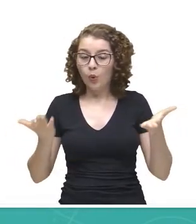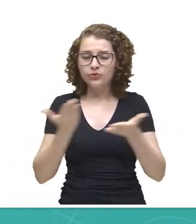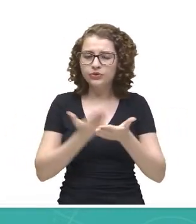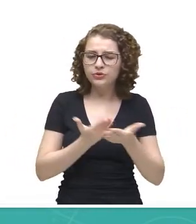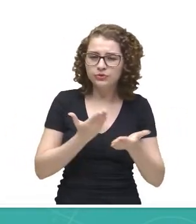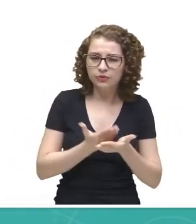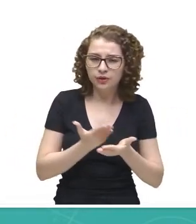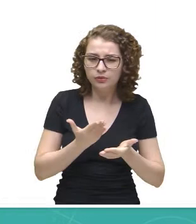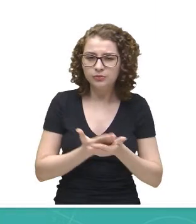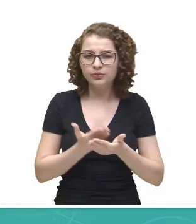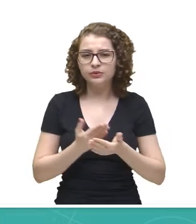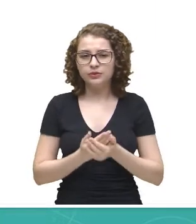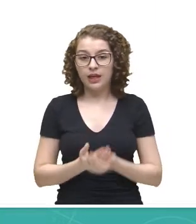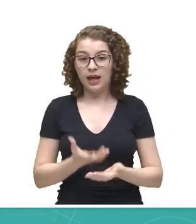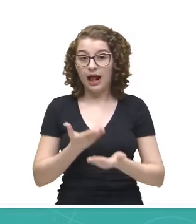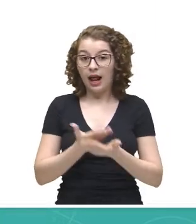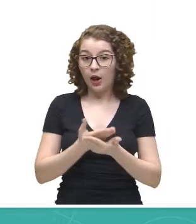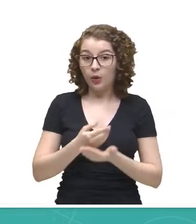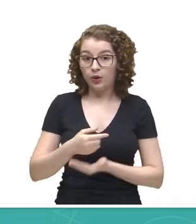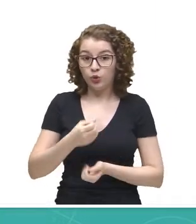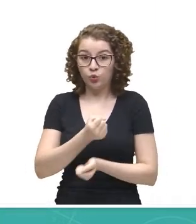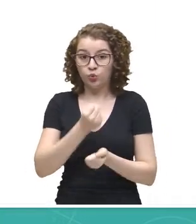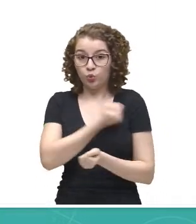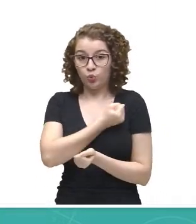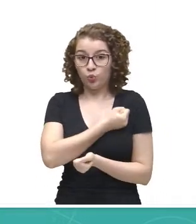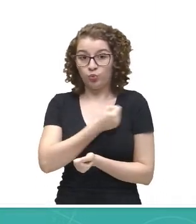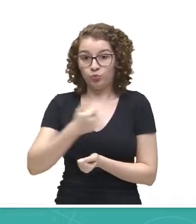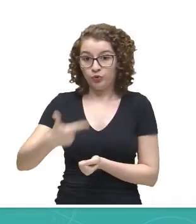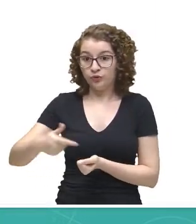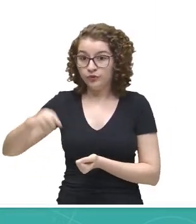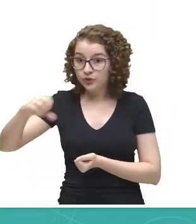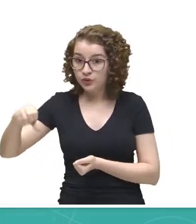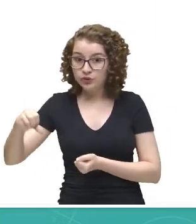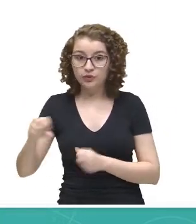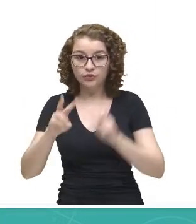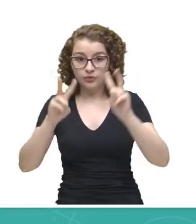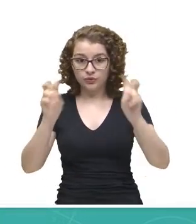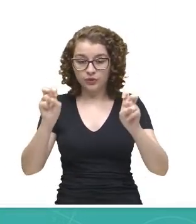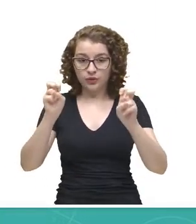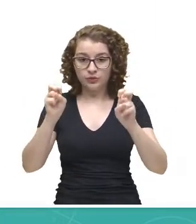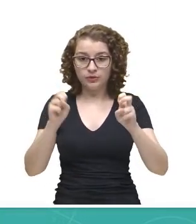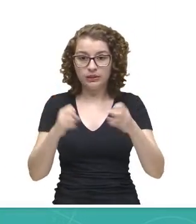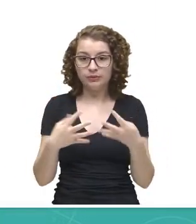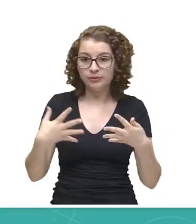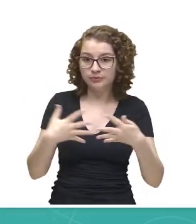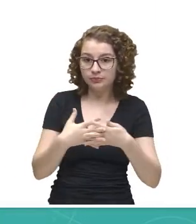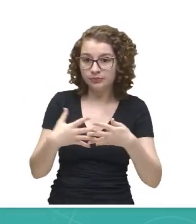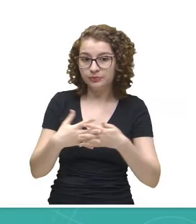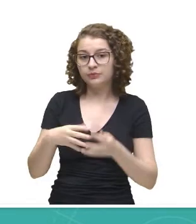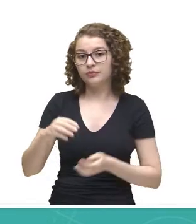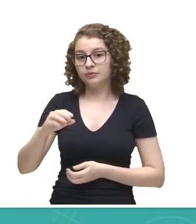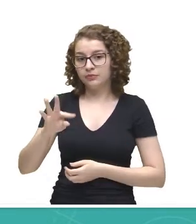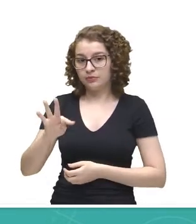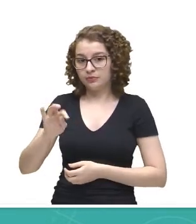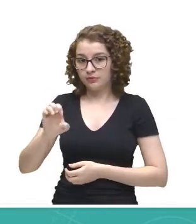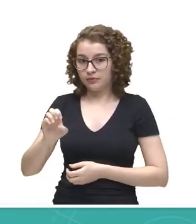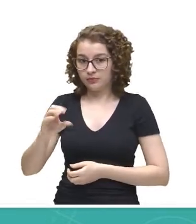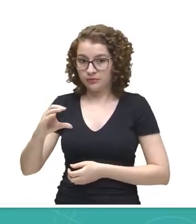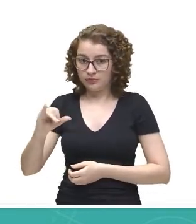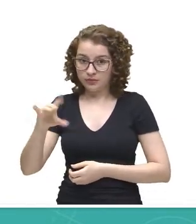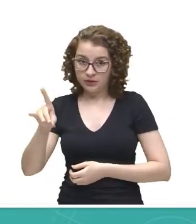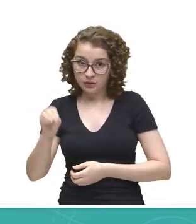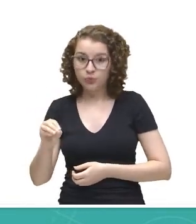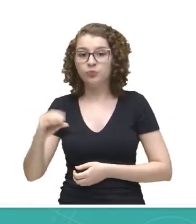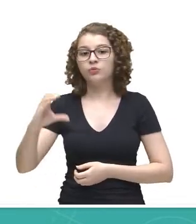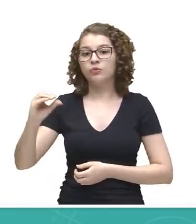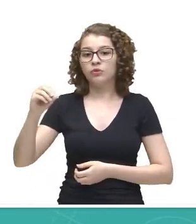aí a aula de número 29 e vamos falar sobre o tecido conjuntivo. Então, nas nossas aulas, a gente está